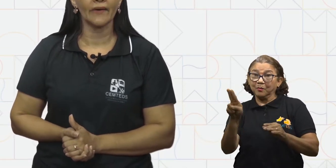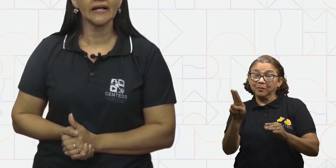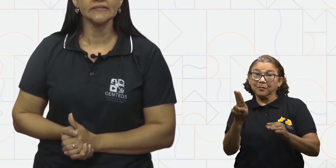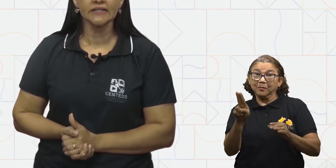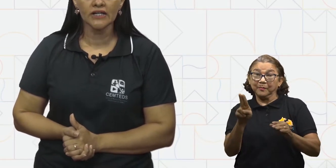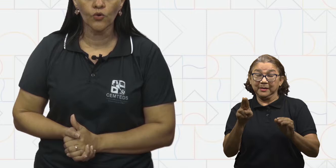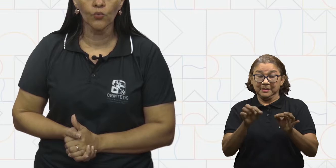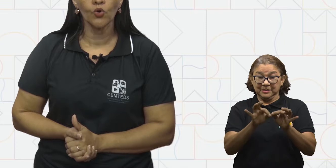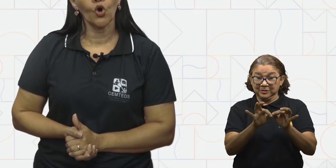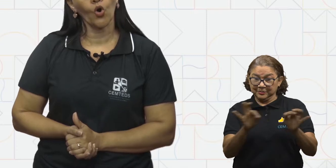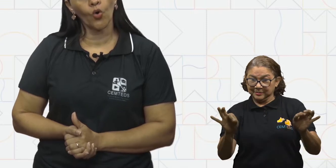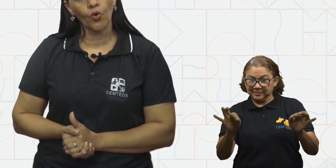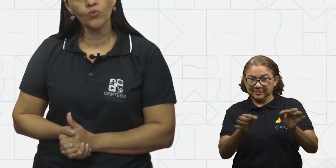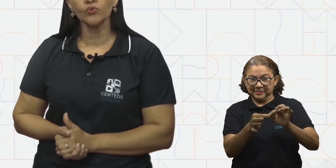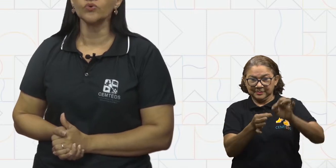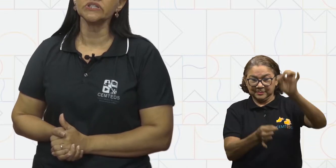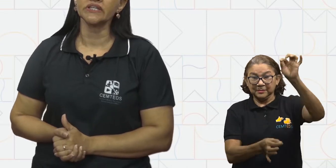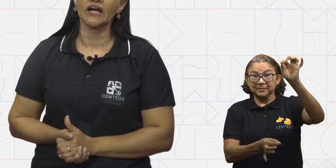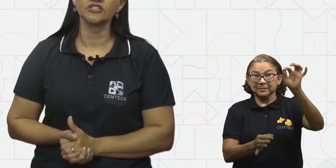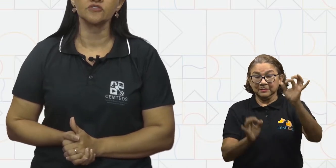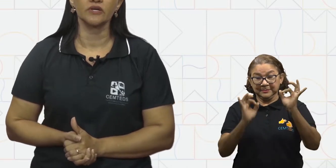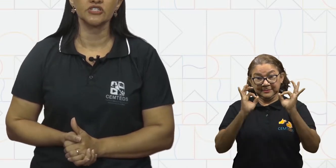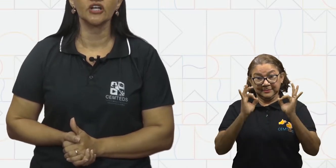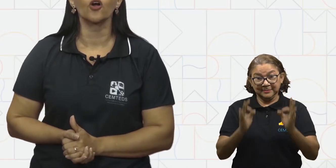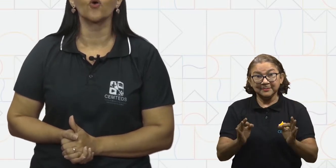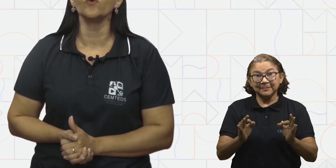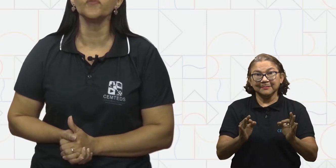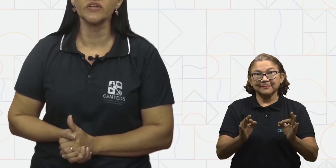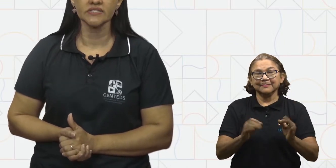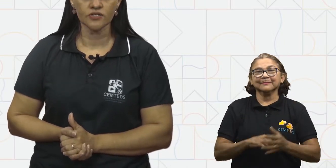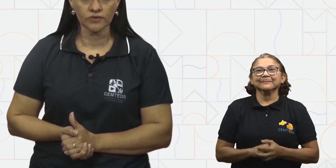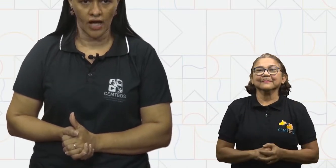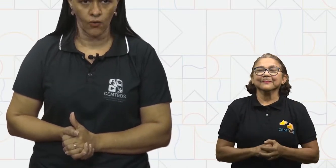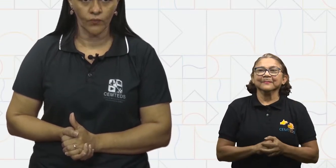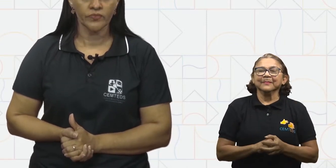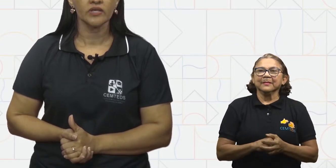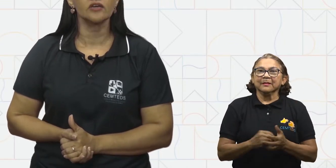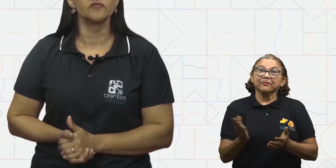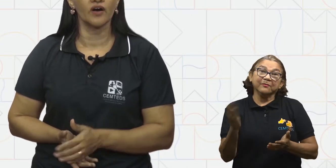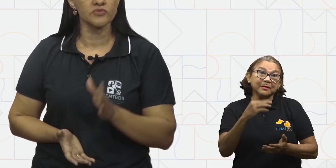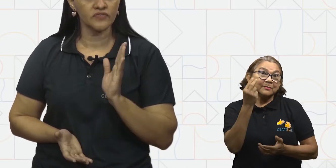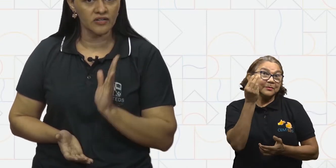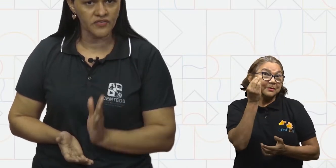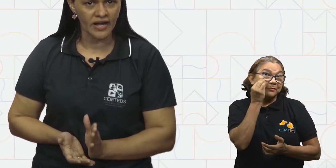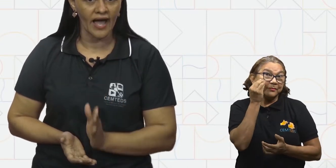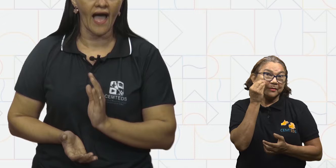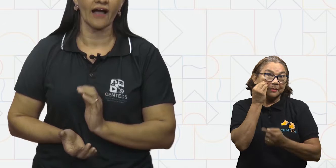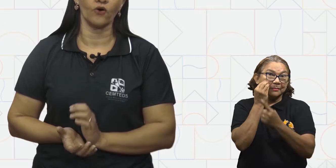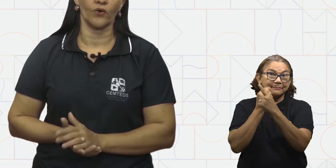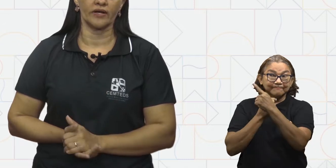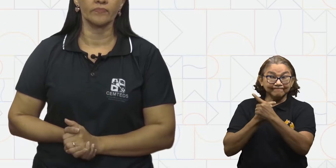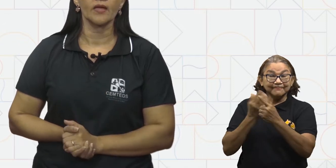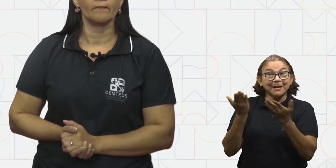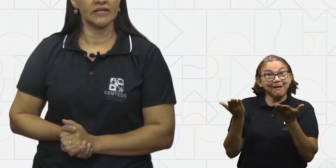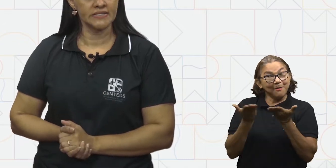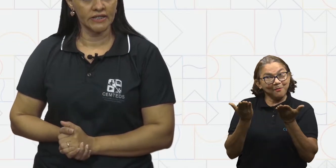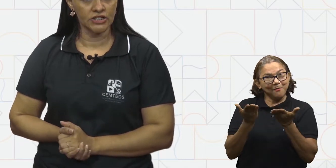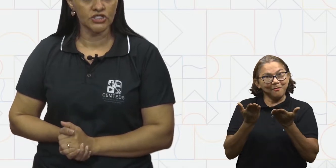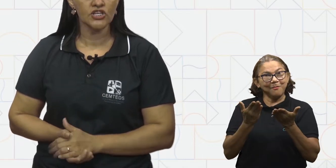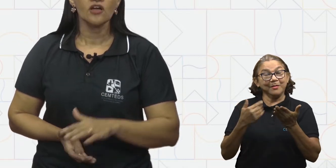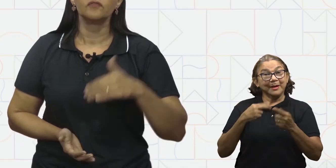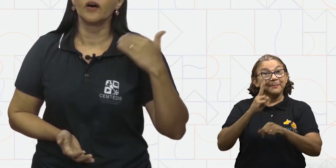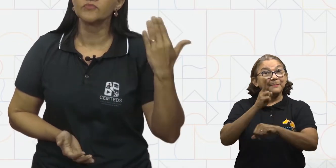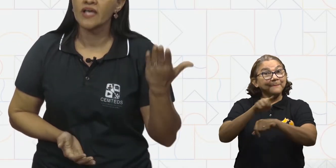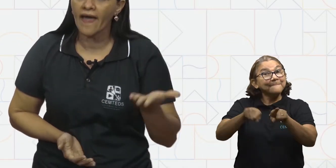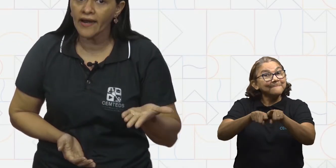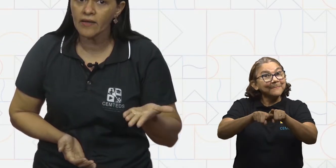medida padrão ou unidade de medida convencional, que vamos verificar agora. Mas